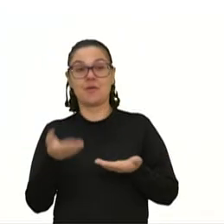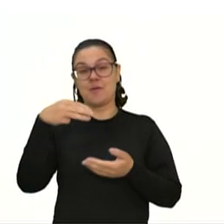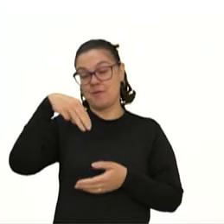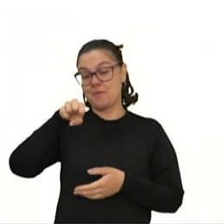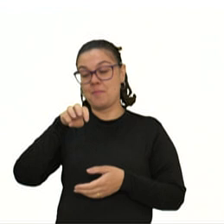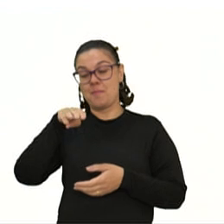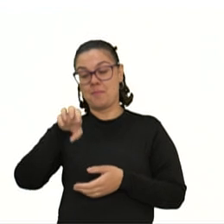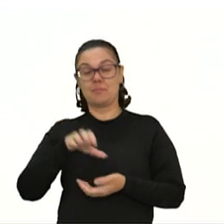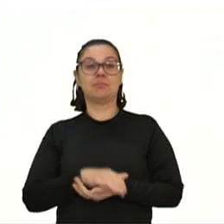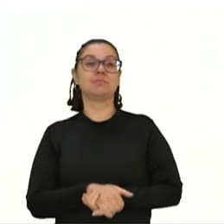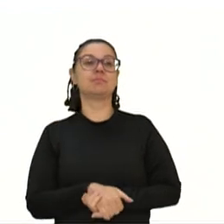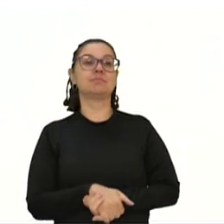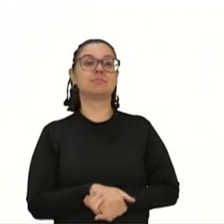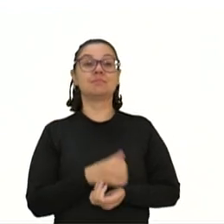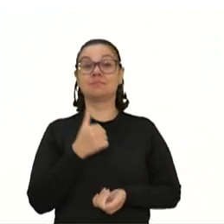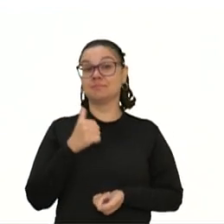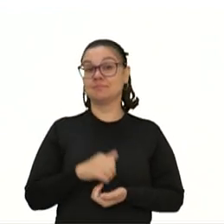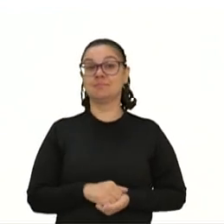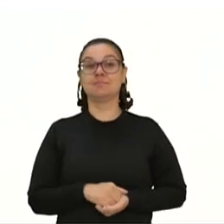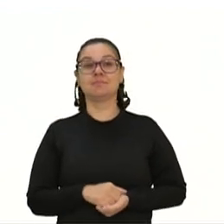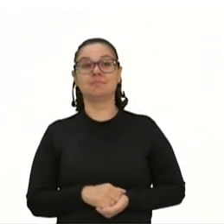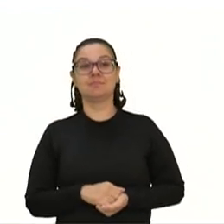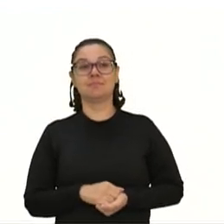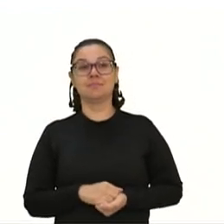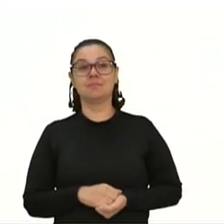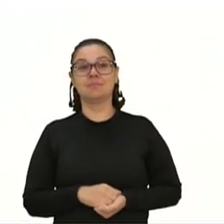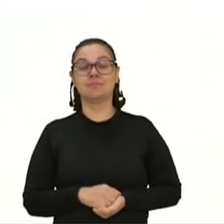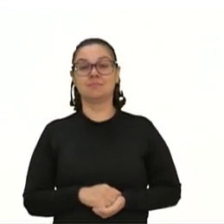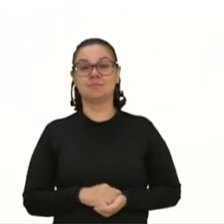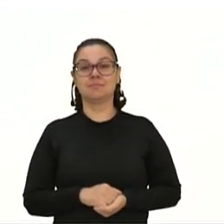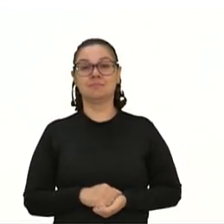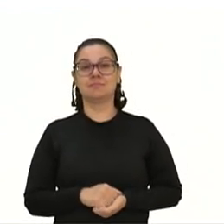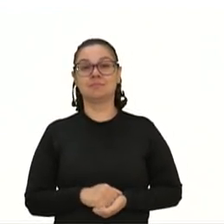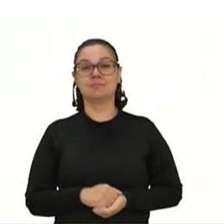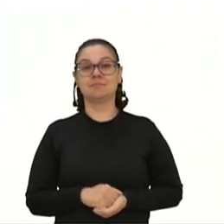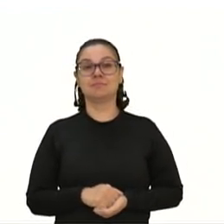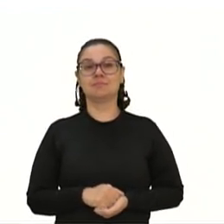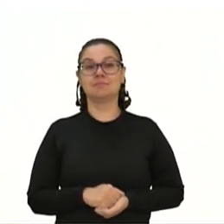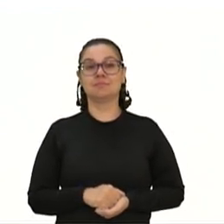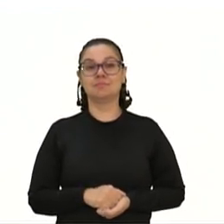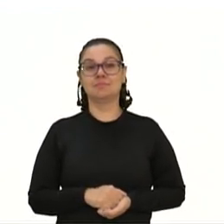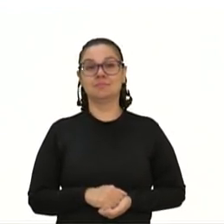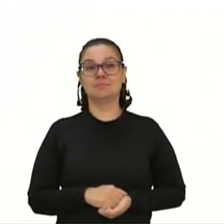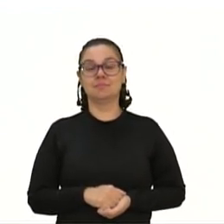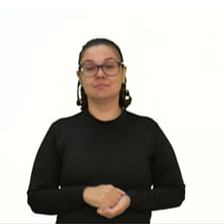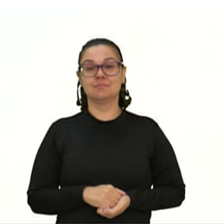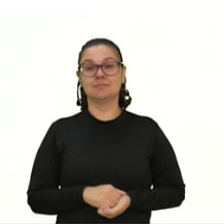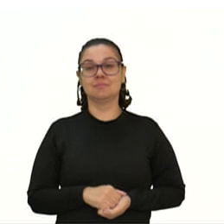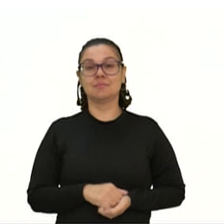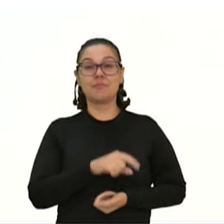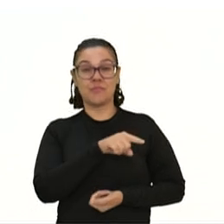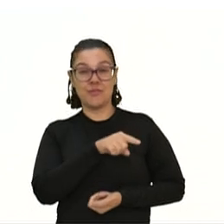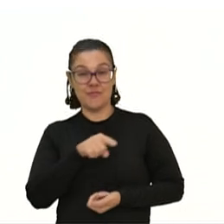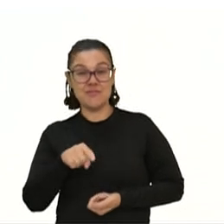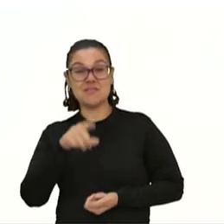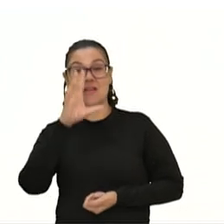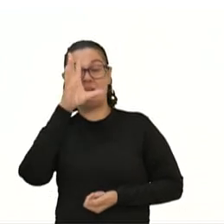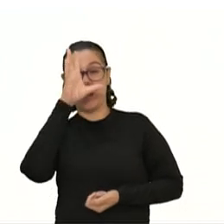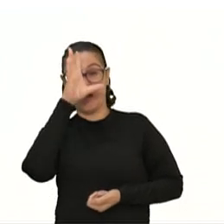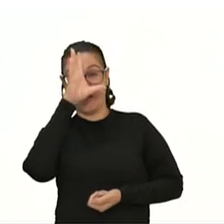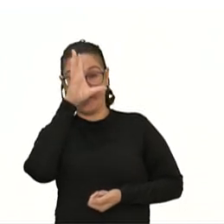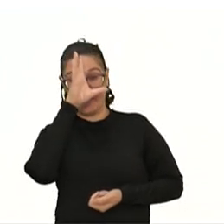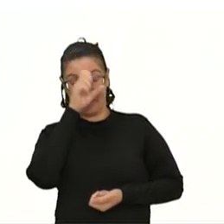um meme. E esse meme diz assim, ó: Have you learned anything? Você aprendeu alguma